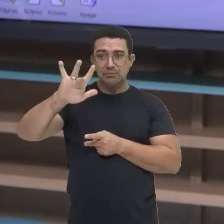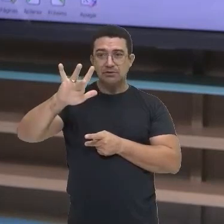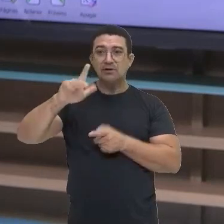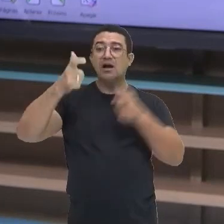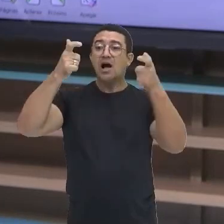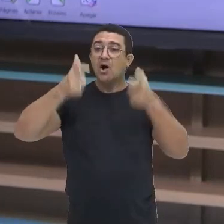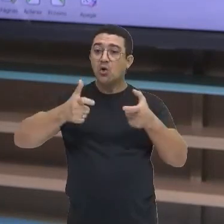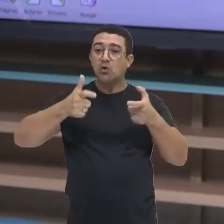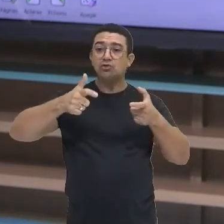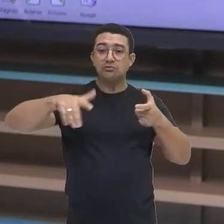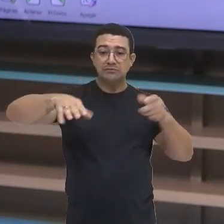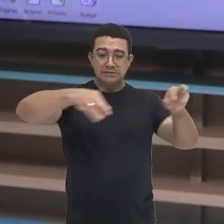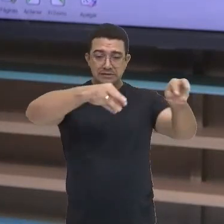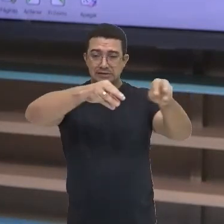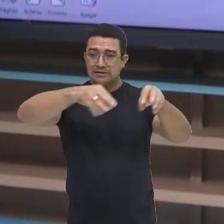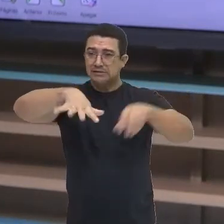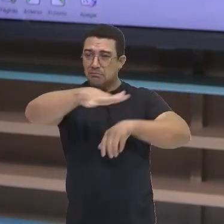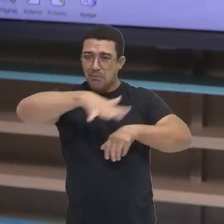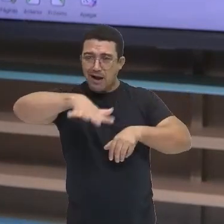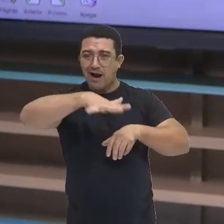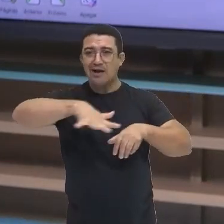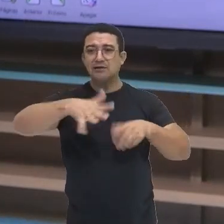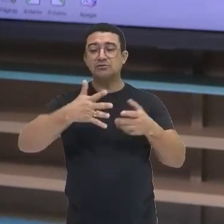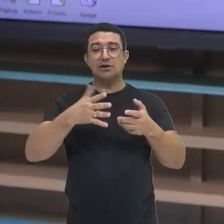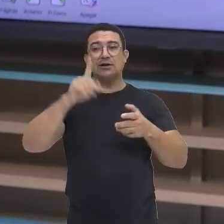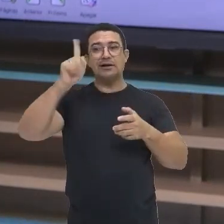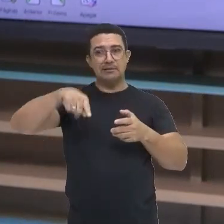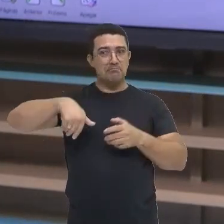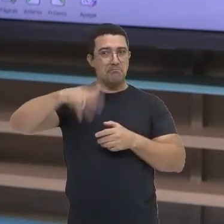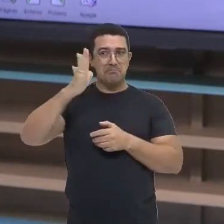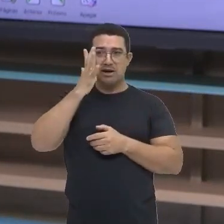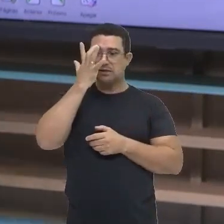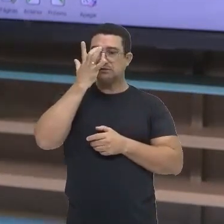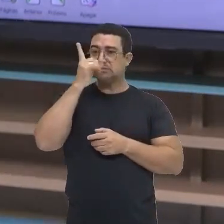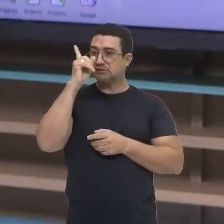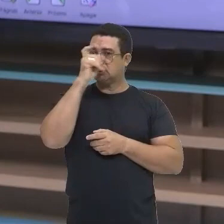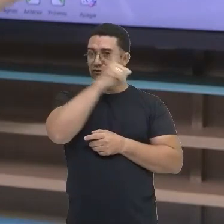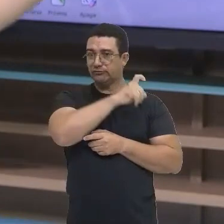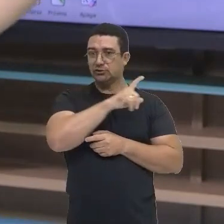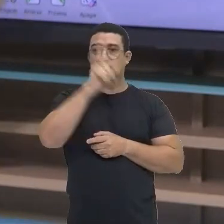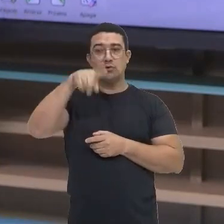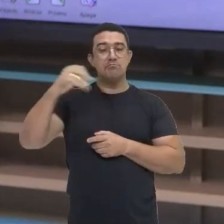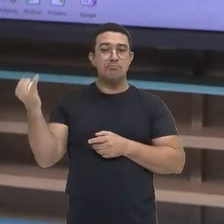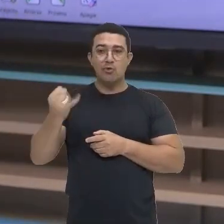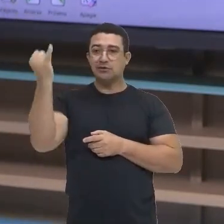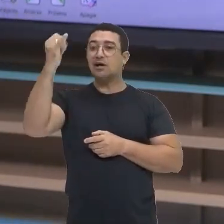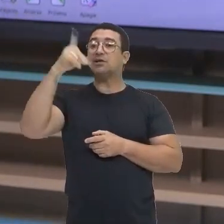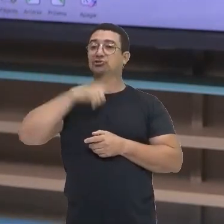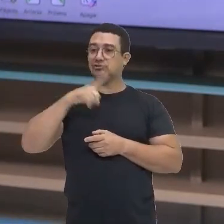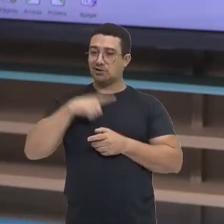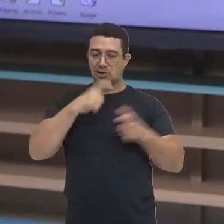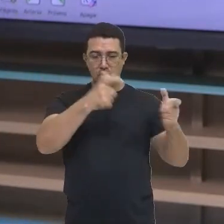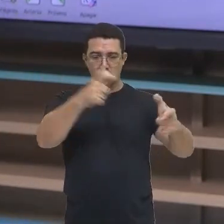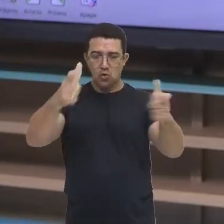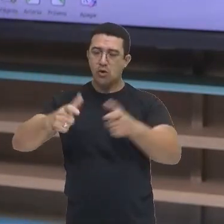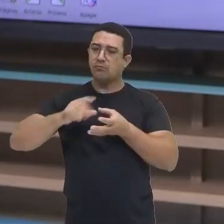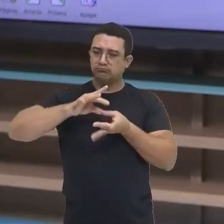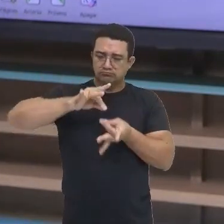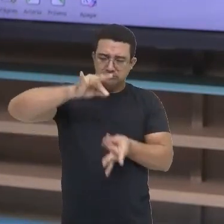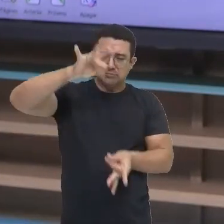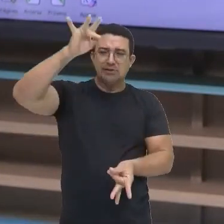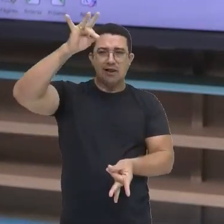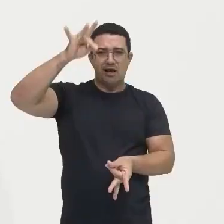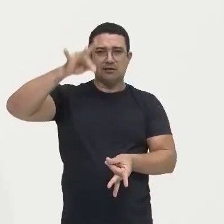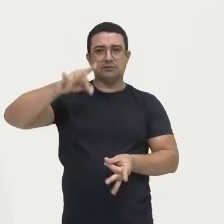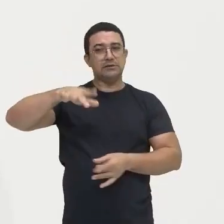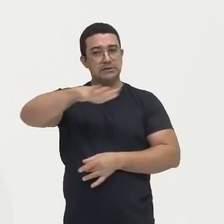localizar nesse espaço, aí já fica um pouquinho mais complicado e é importante que a gente tenha uma localização detalhada desse espaço.